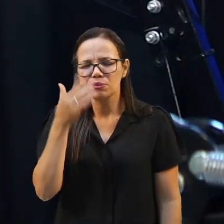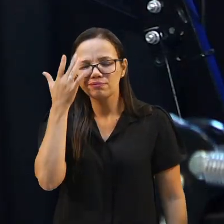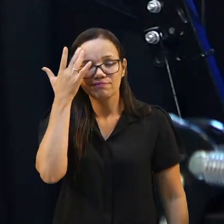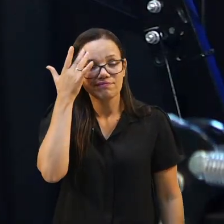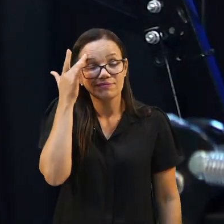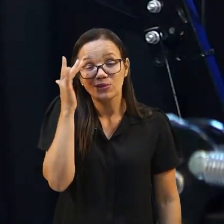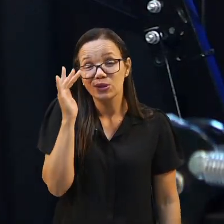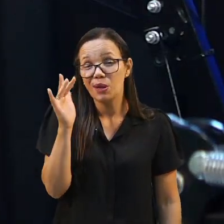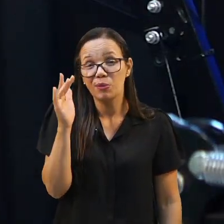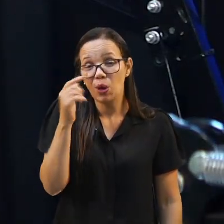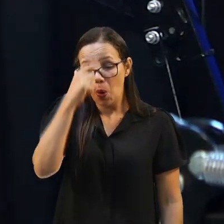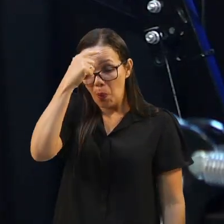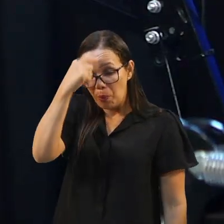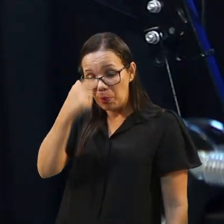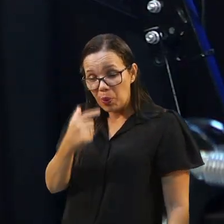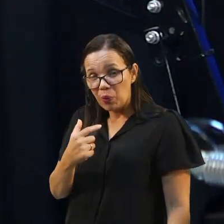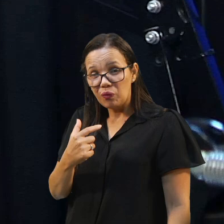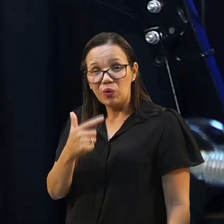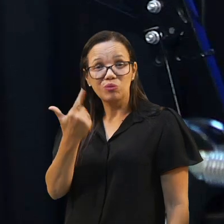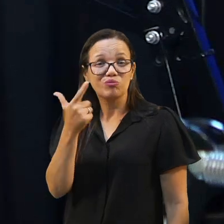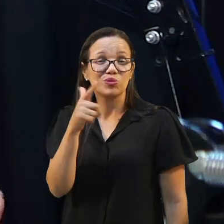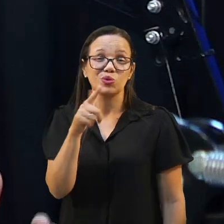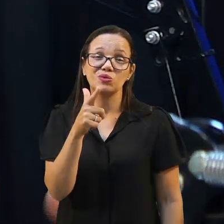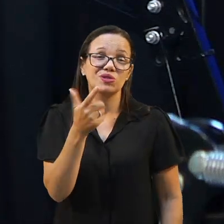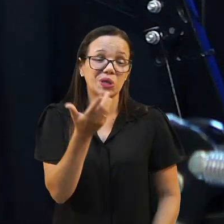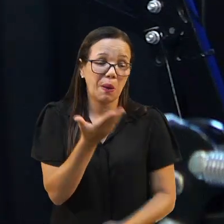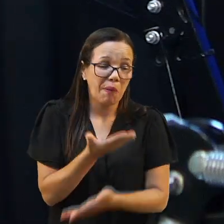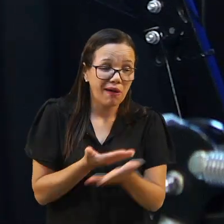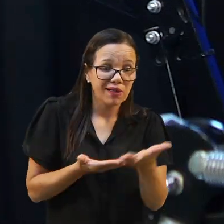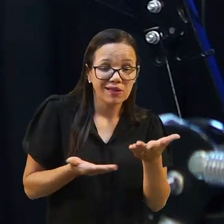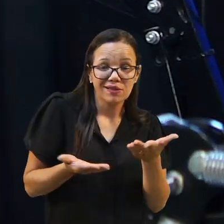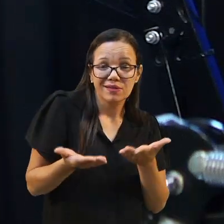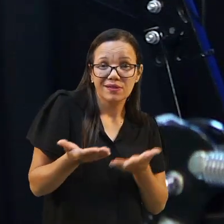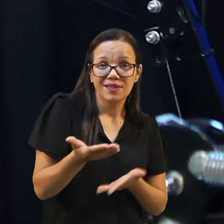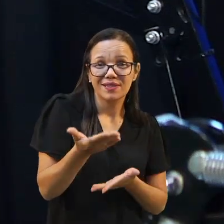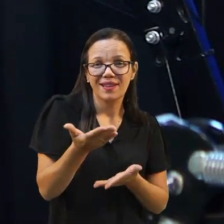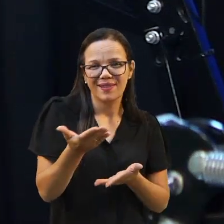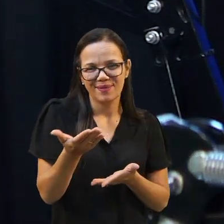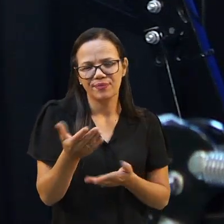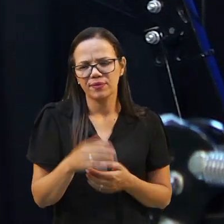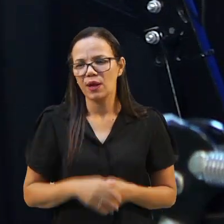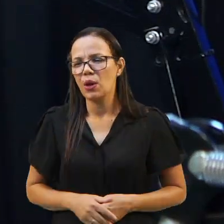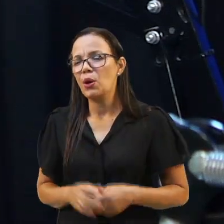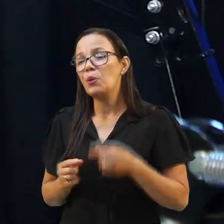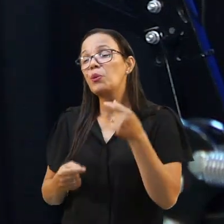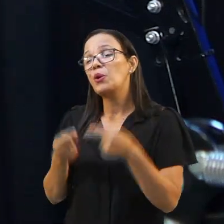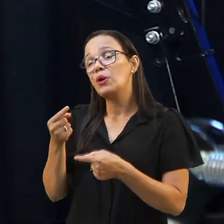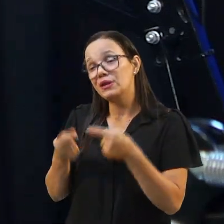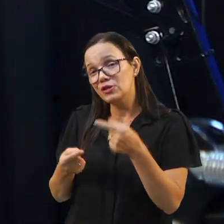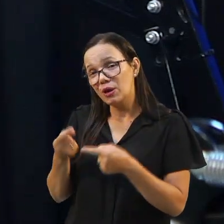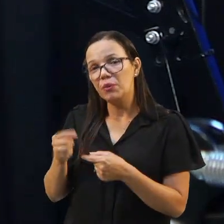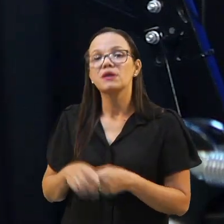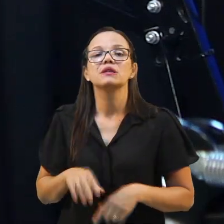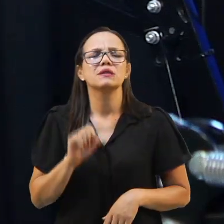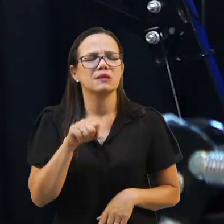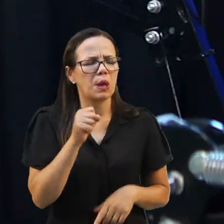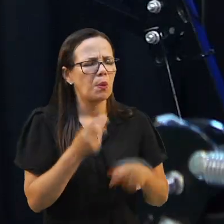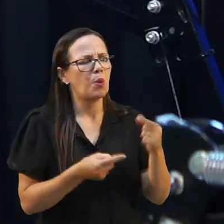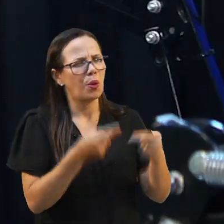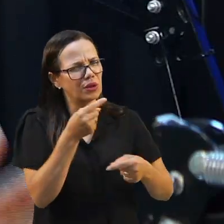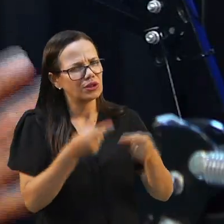tenho o perfil para transitar nesse meio. Politicamente. Né? Politicamente